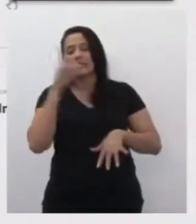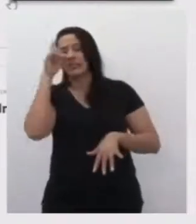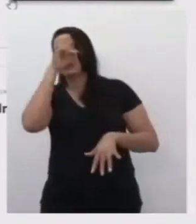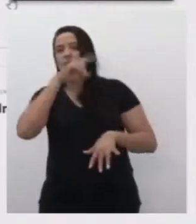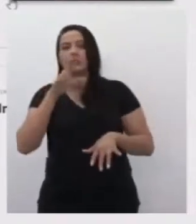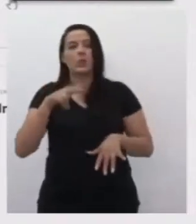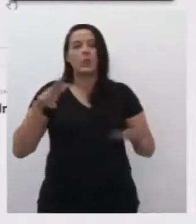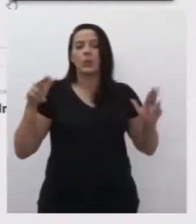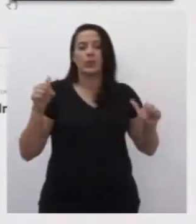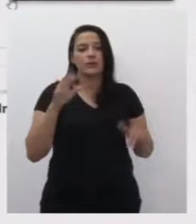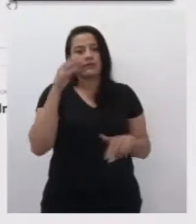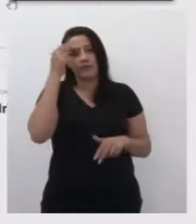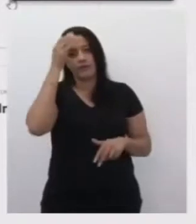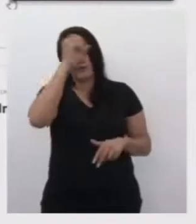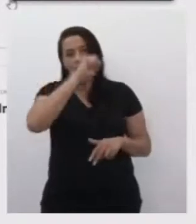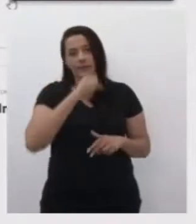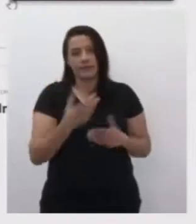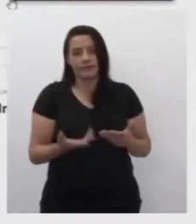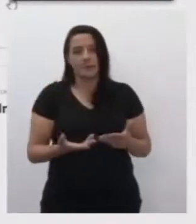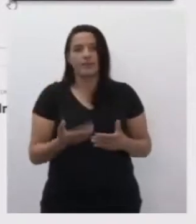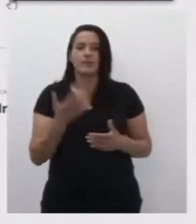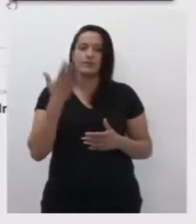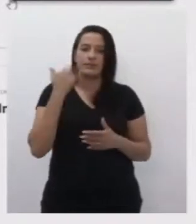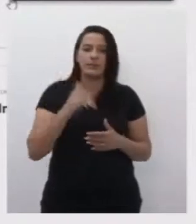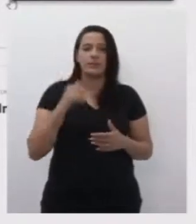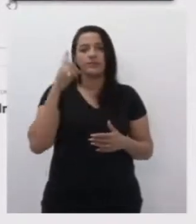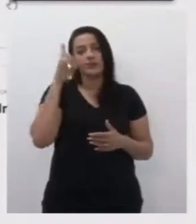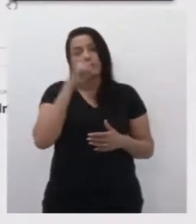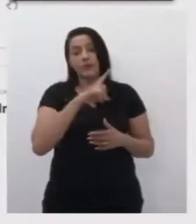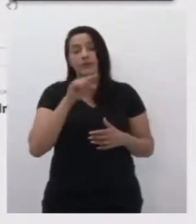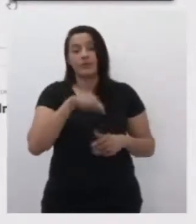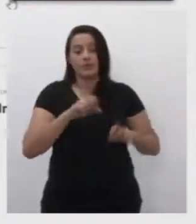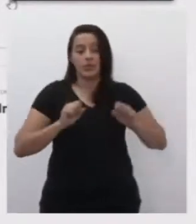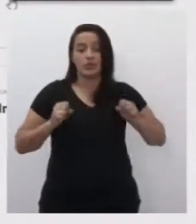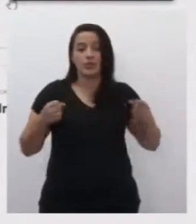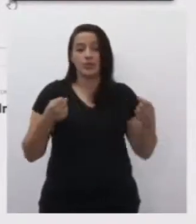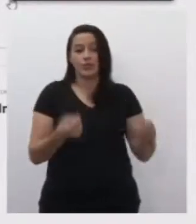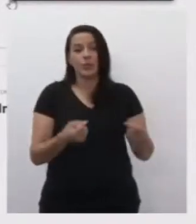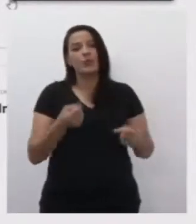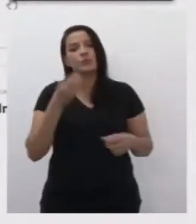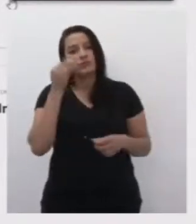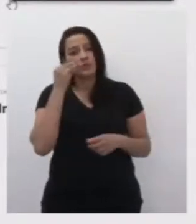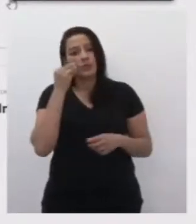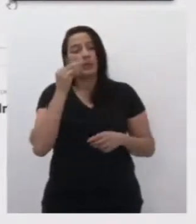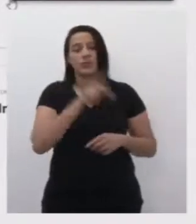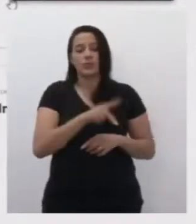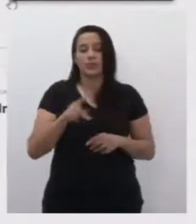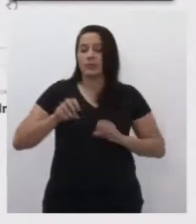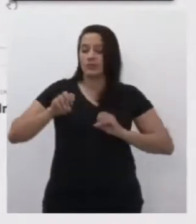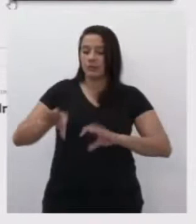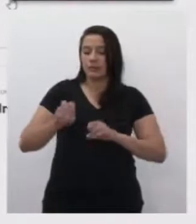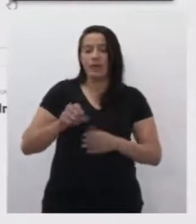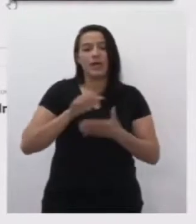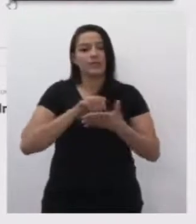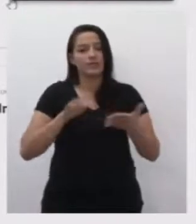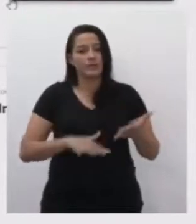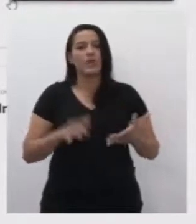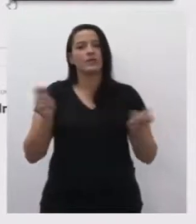mentira, né? A gente sabe que com a dedicação dos nossos professores, com bastante exercício, o aluno ele consegue